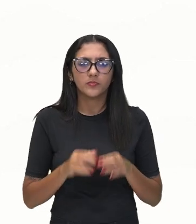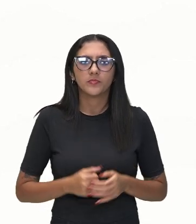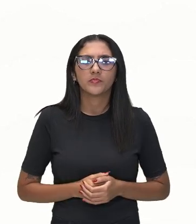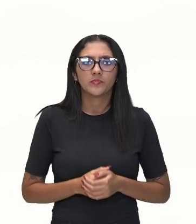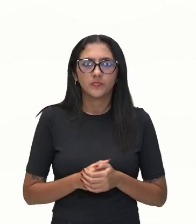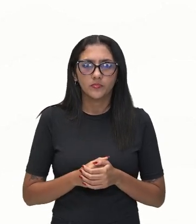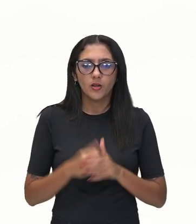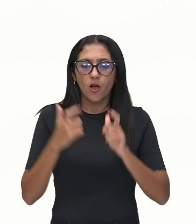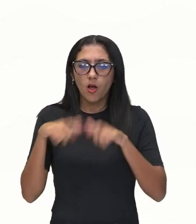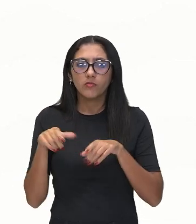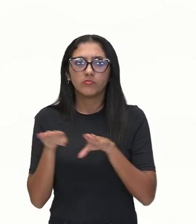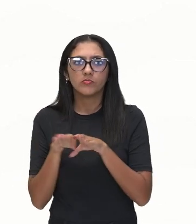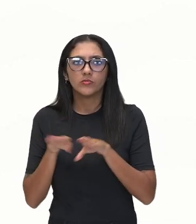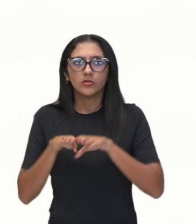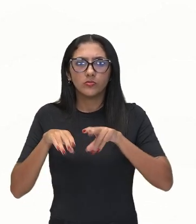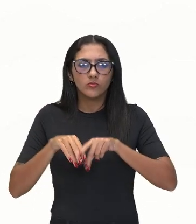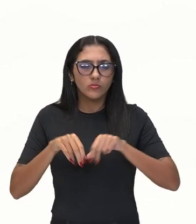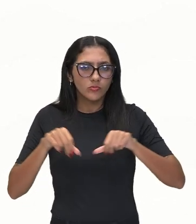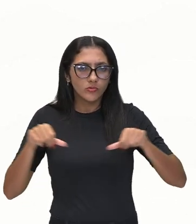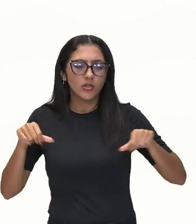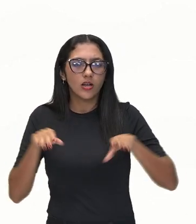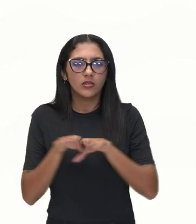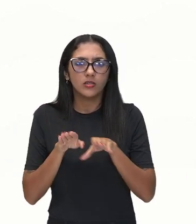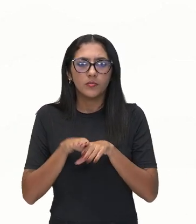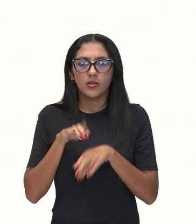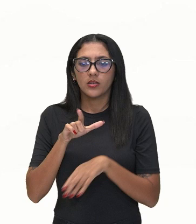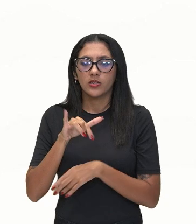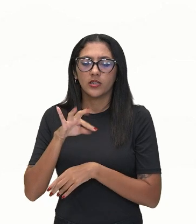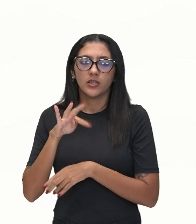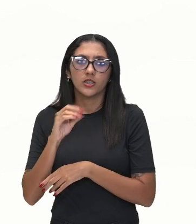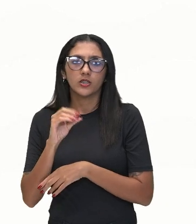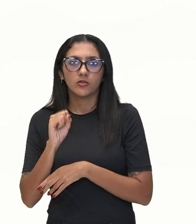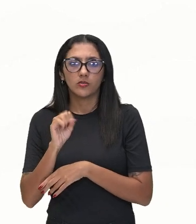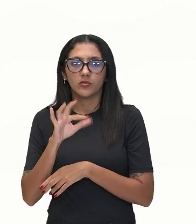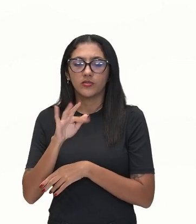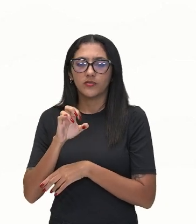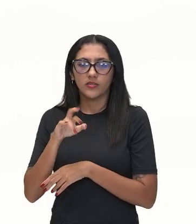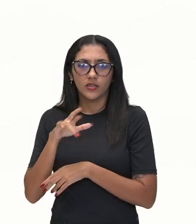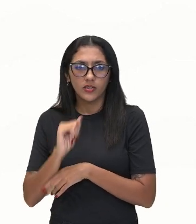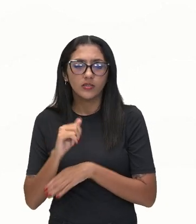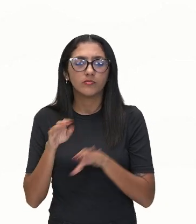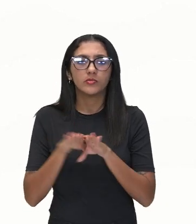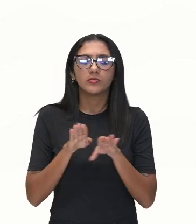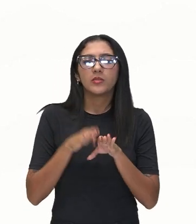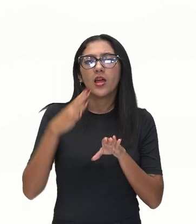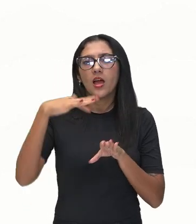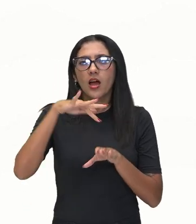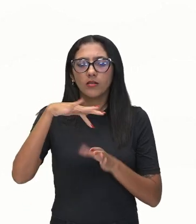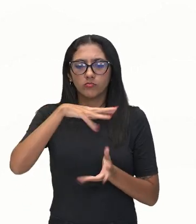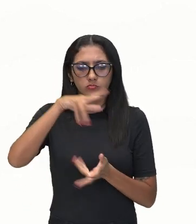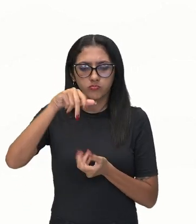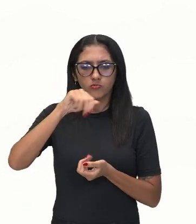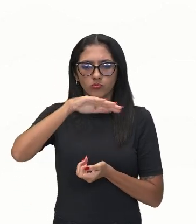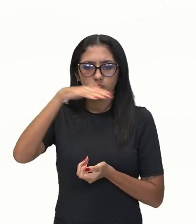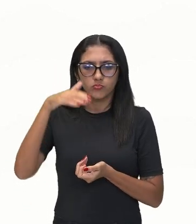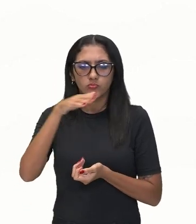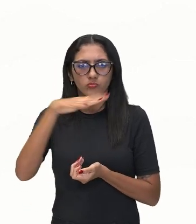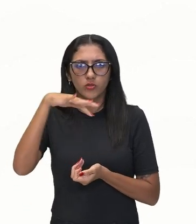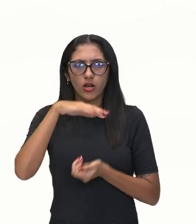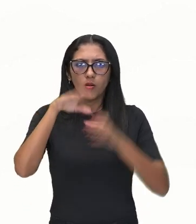de solos, né, a litosfera, onde está o ar, com todas as camadas da atmosfera,